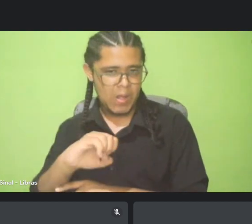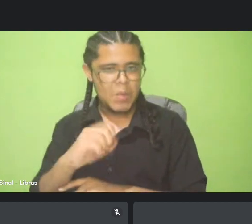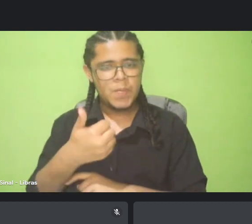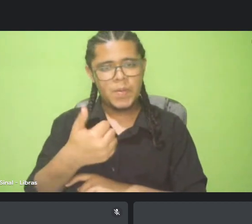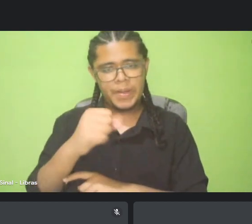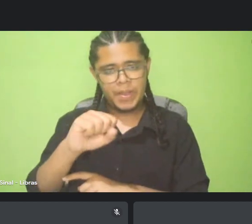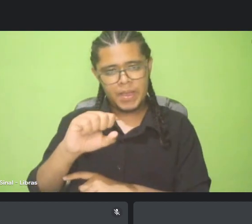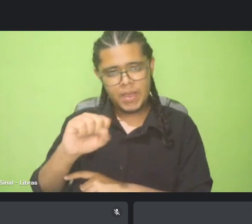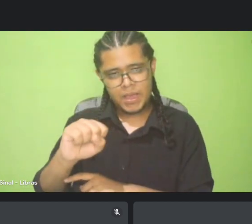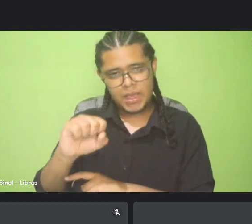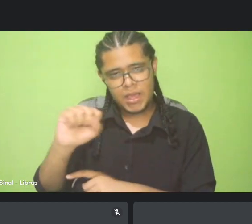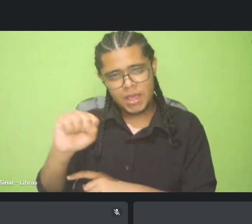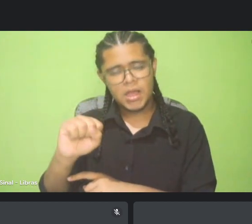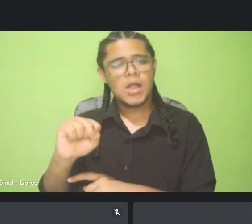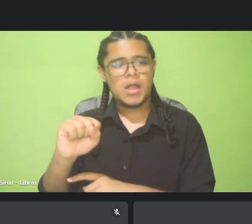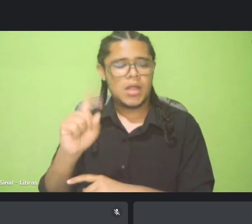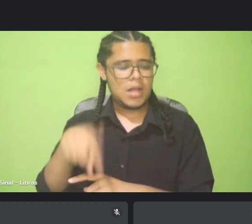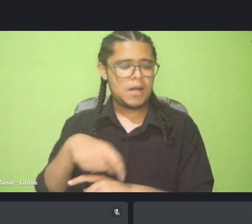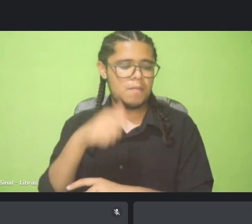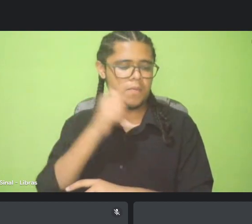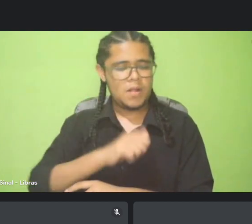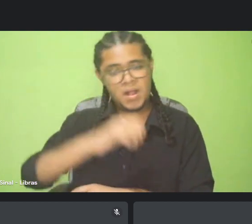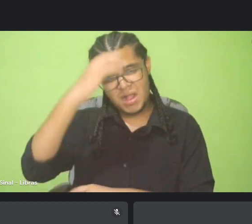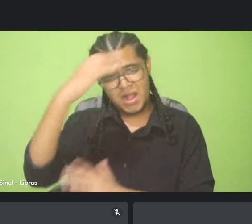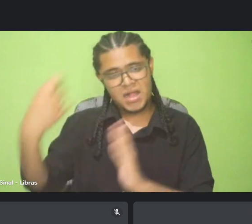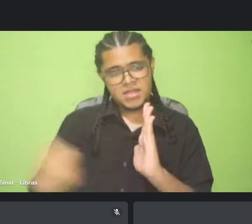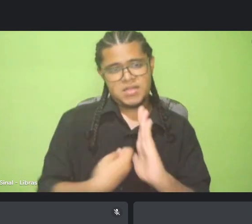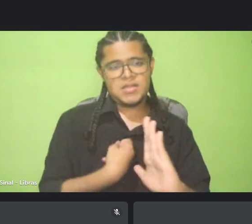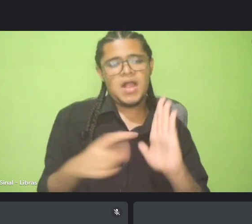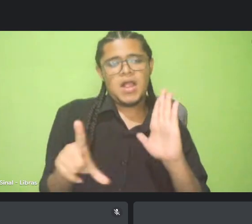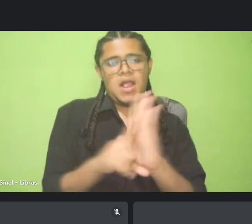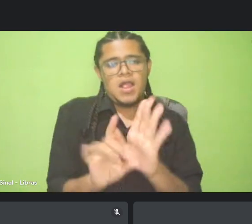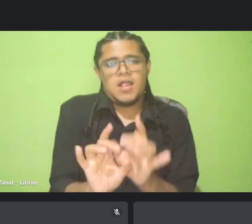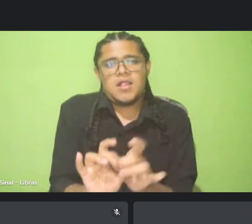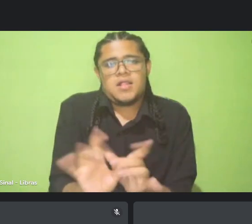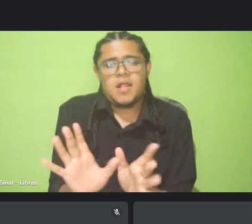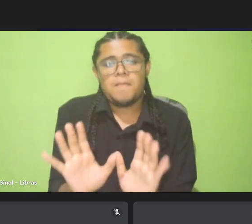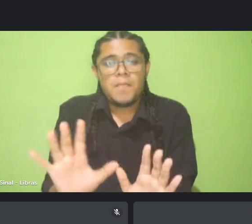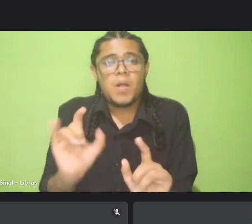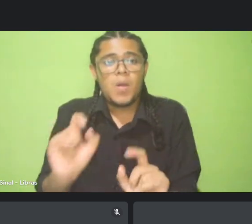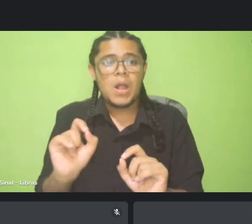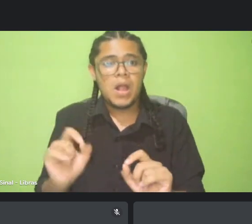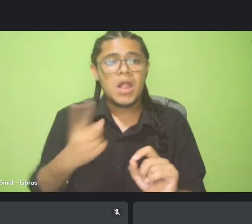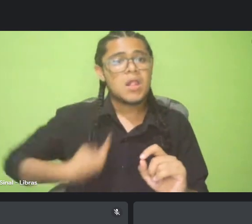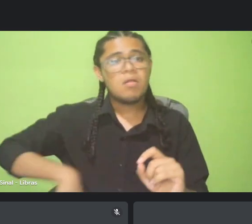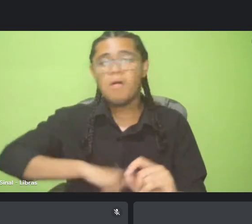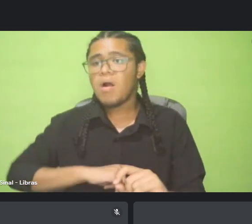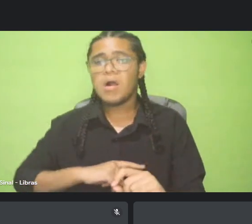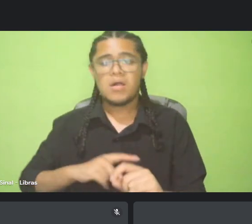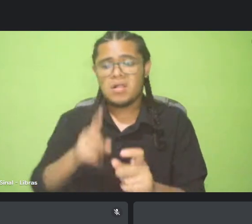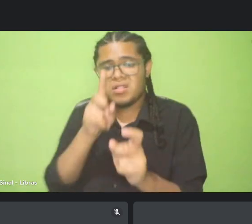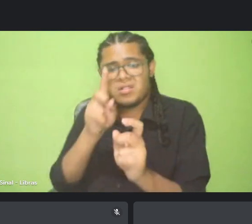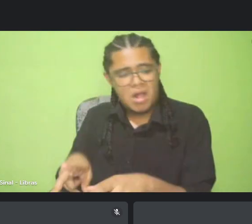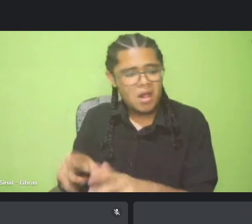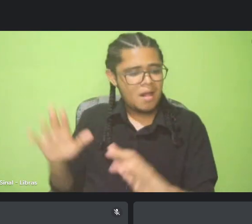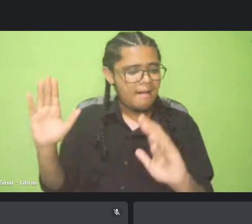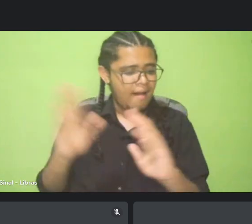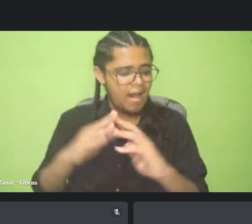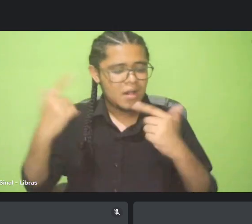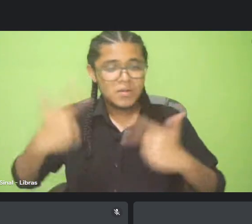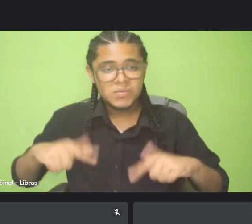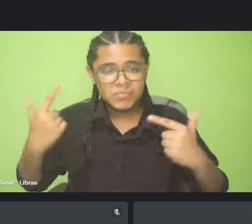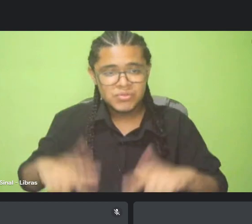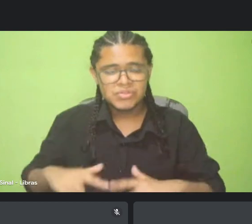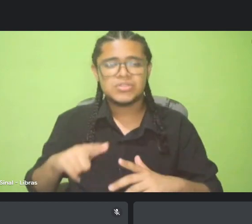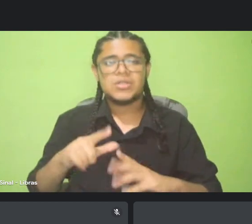Mas que libertação? Se formos jogados nas ruas de um império, sem casa, sem direitos, sem terra. Sem